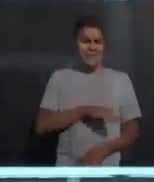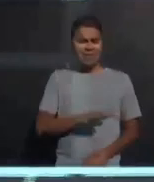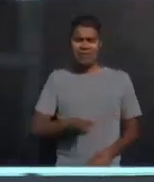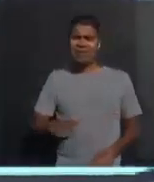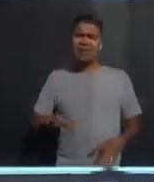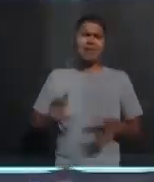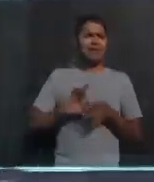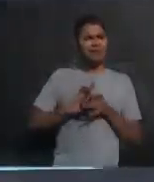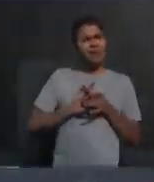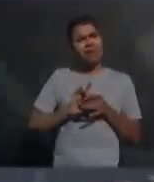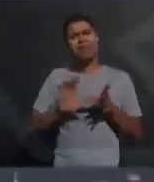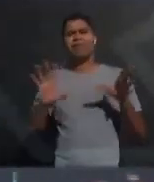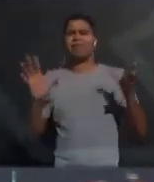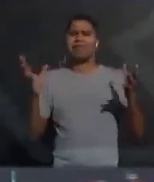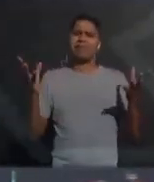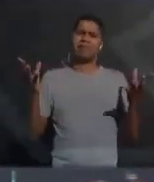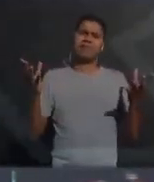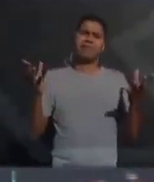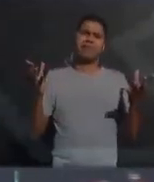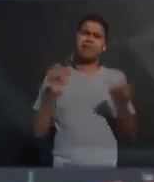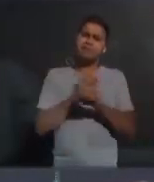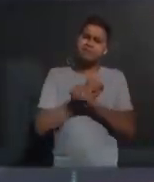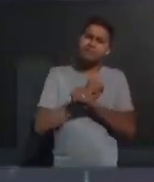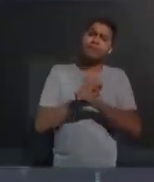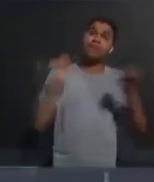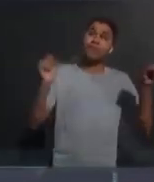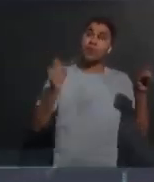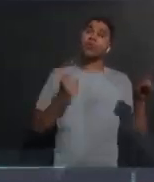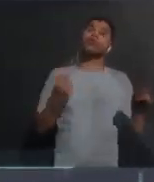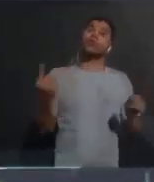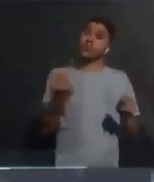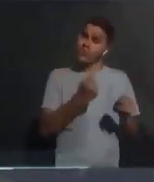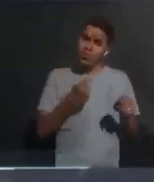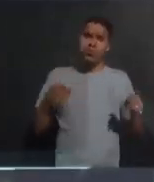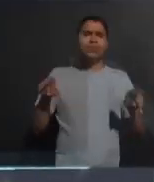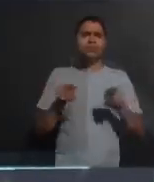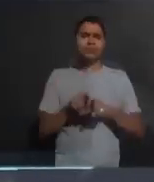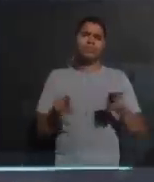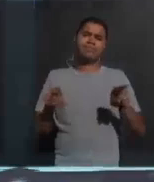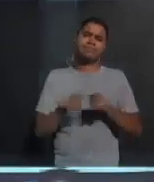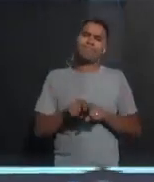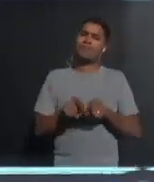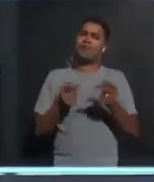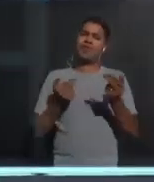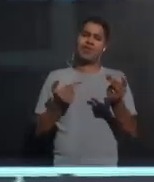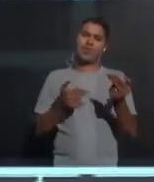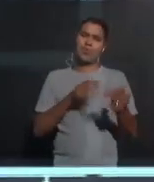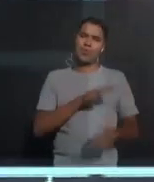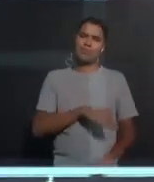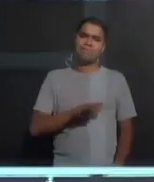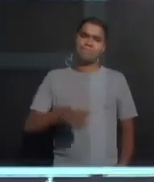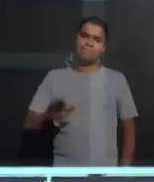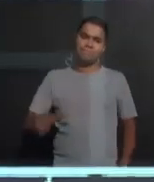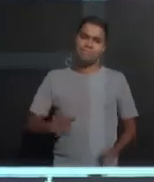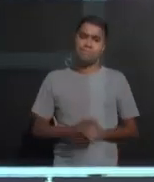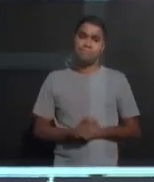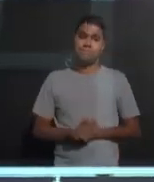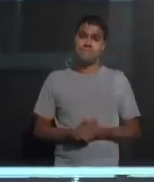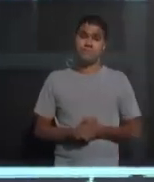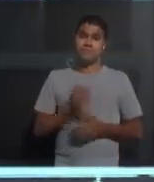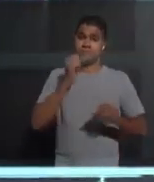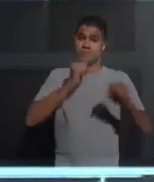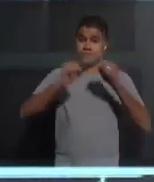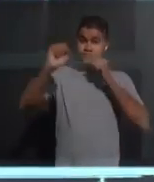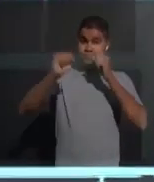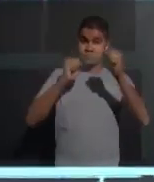livre liberta nós precisamos ser livres e libertos como crianças e o salmista